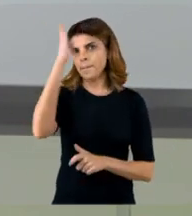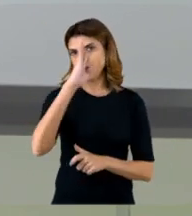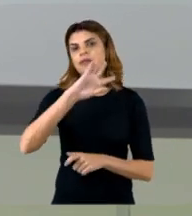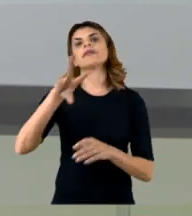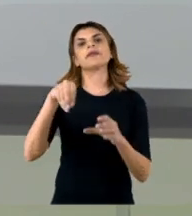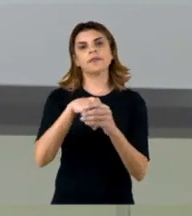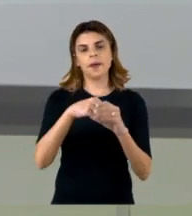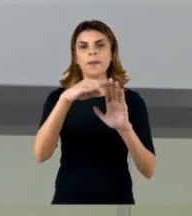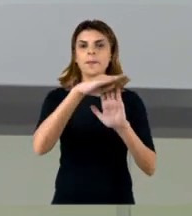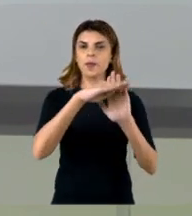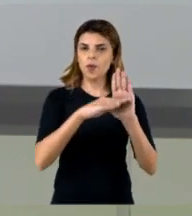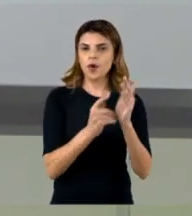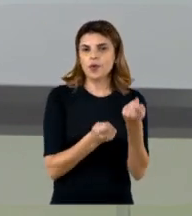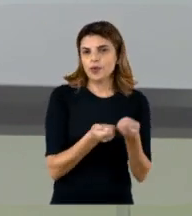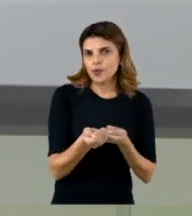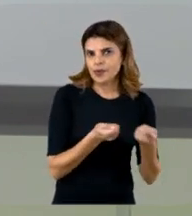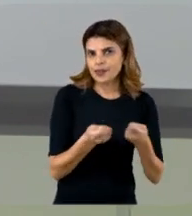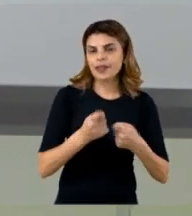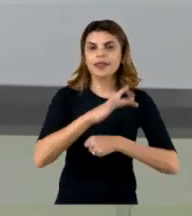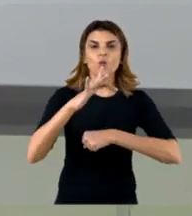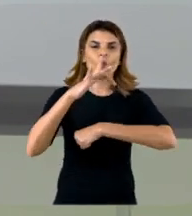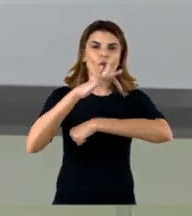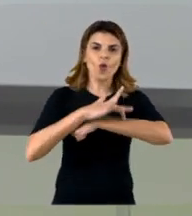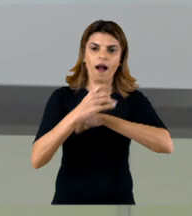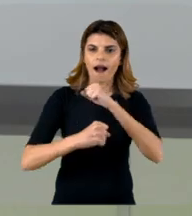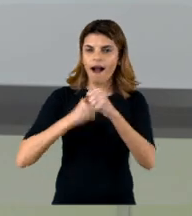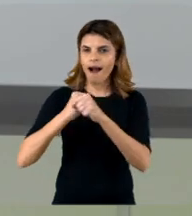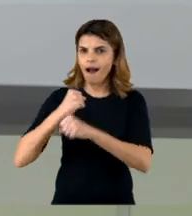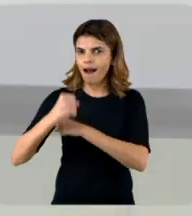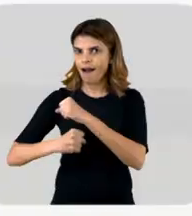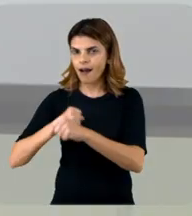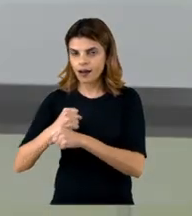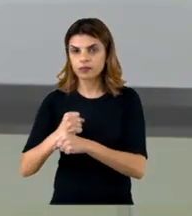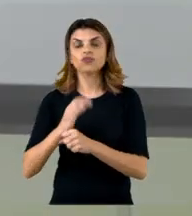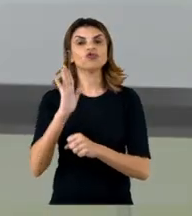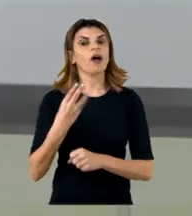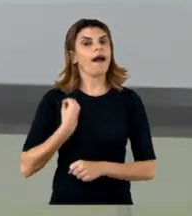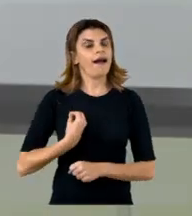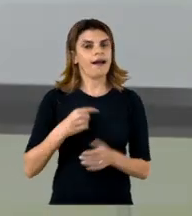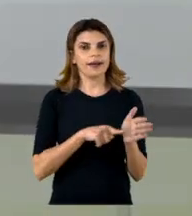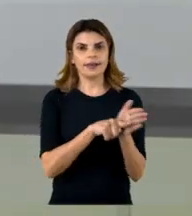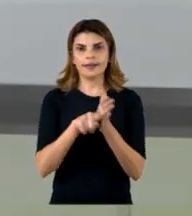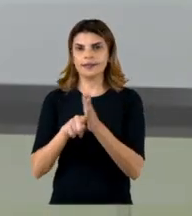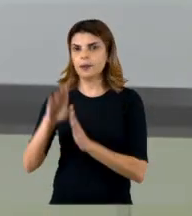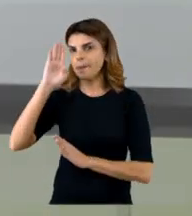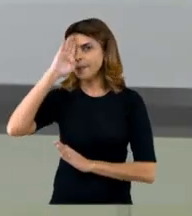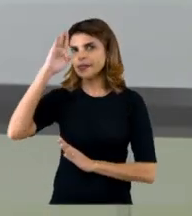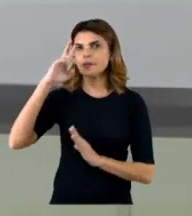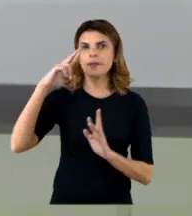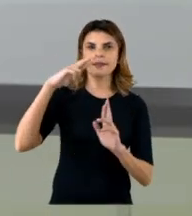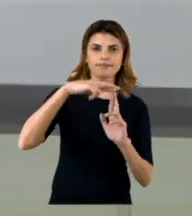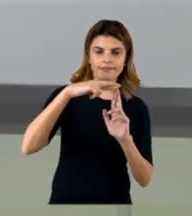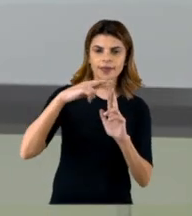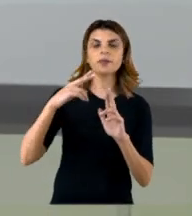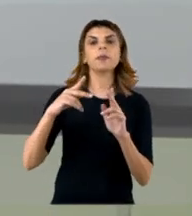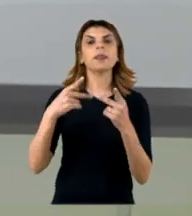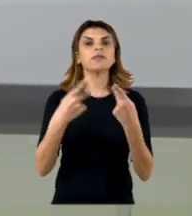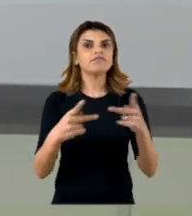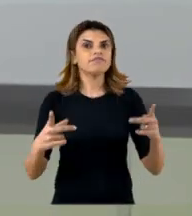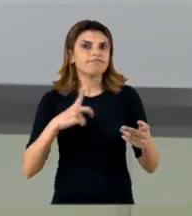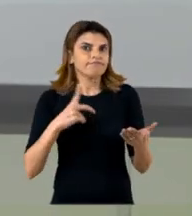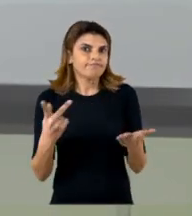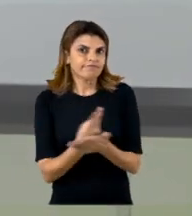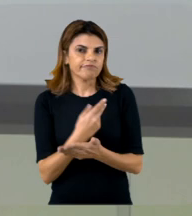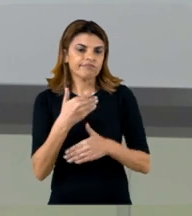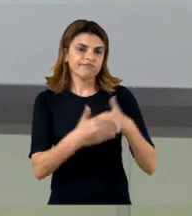fazem parte do Programa Nacional de Controle da Dengue ao longo dos anos. Listamos os principais IGRs que atuam